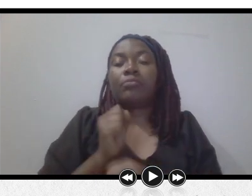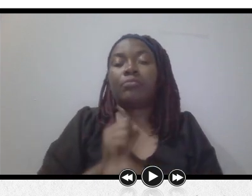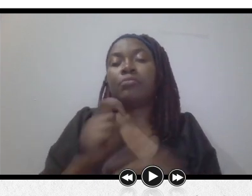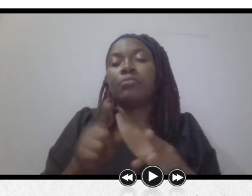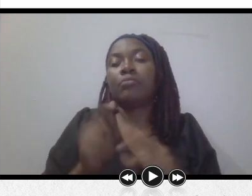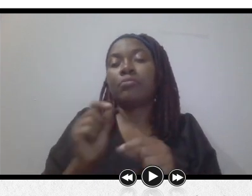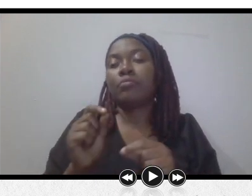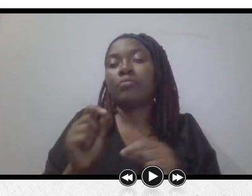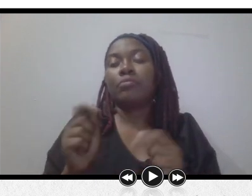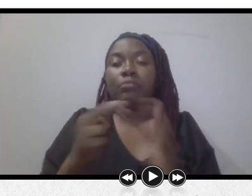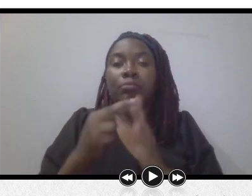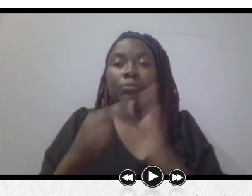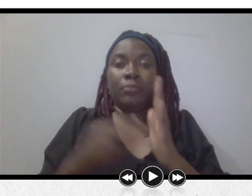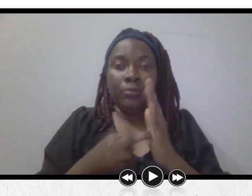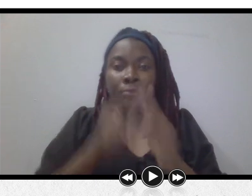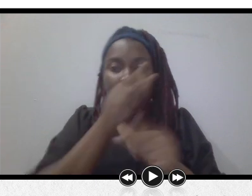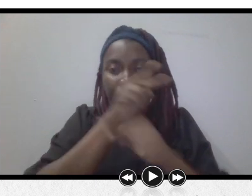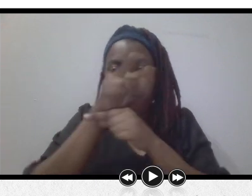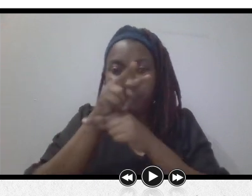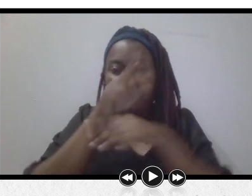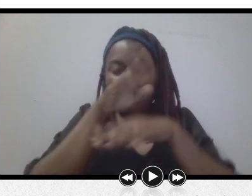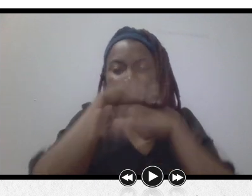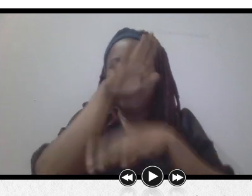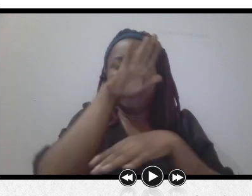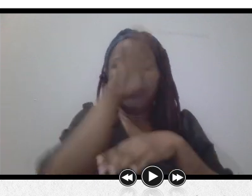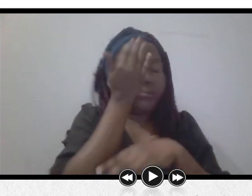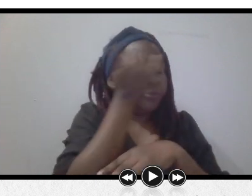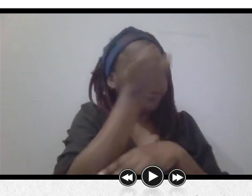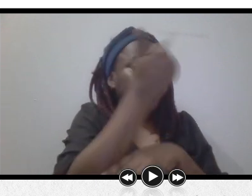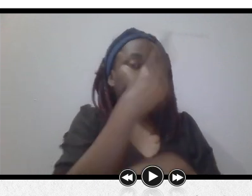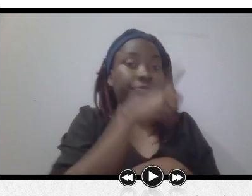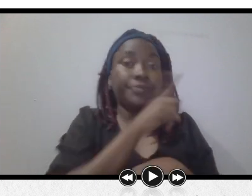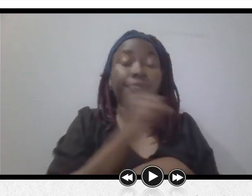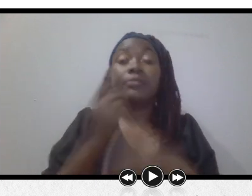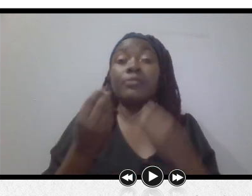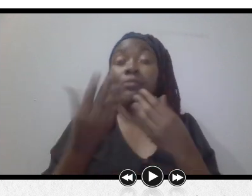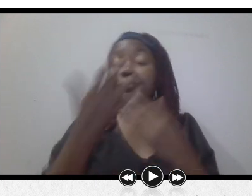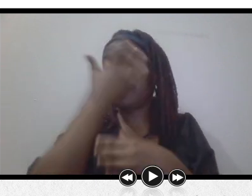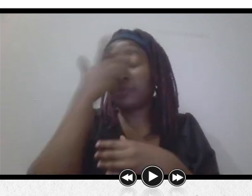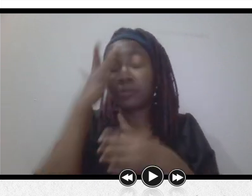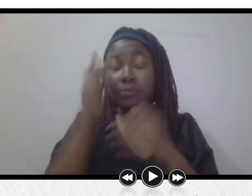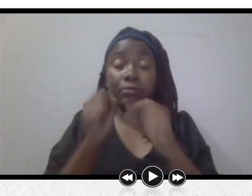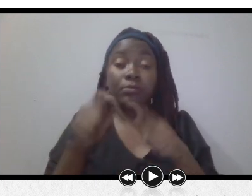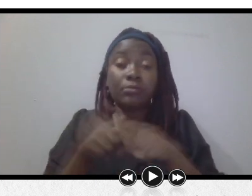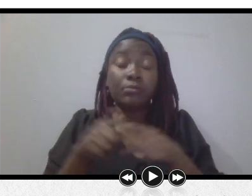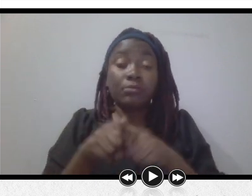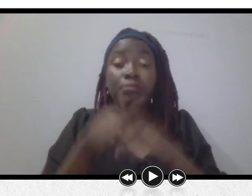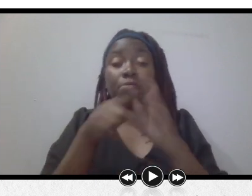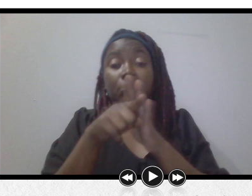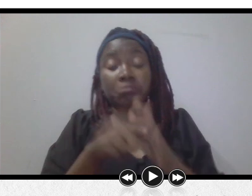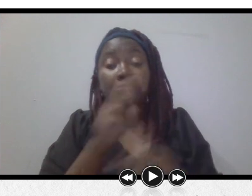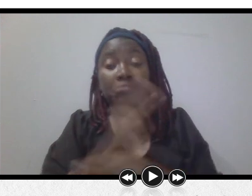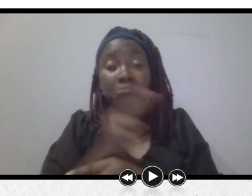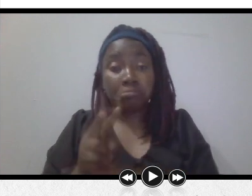que a regulação seja mais conhecida do próprio usuário, do cidadão, para que ele possa, inclusive, fiscalizar e exercer